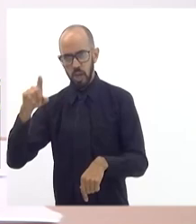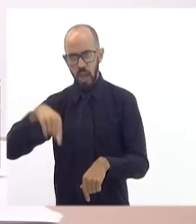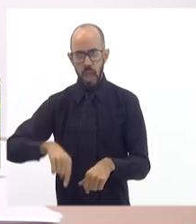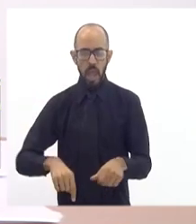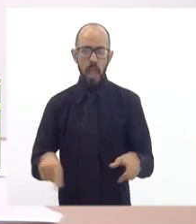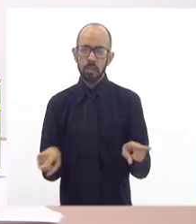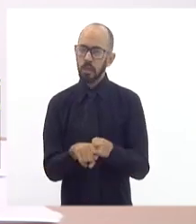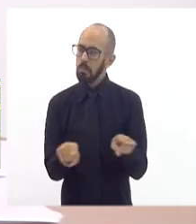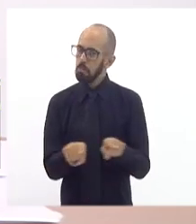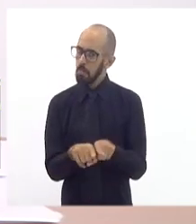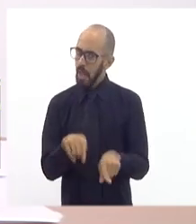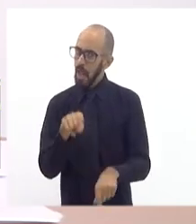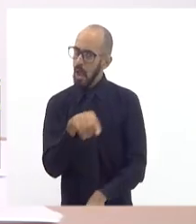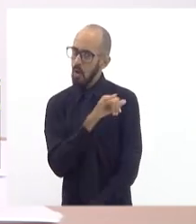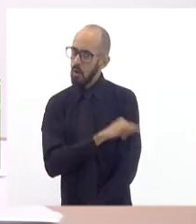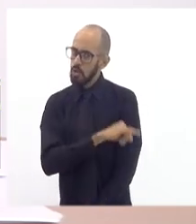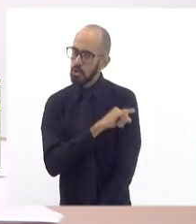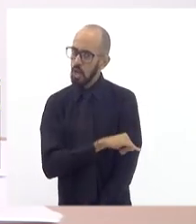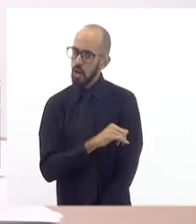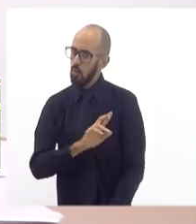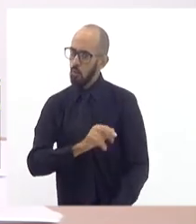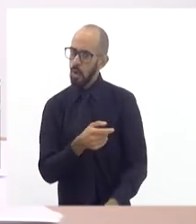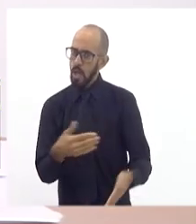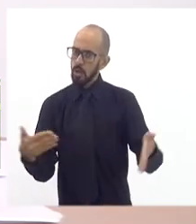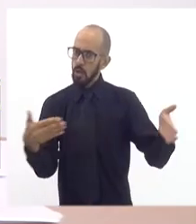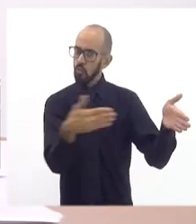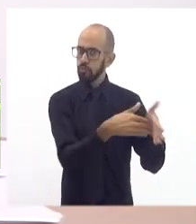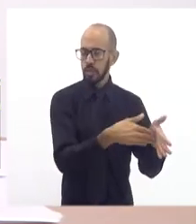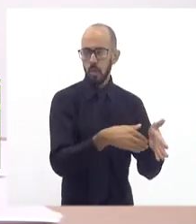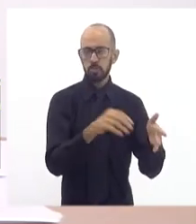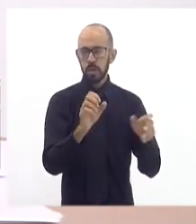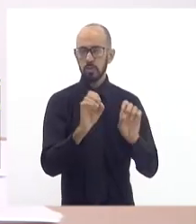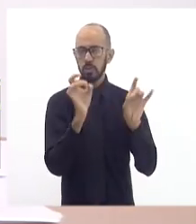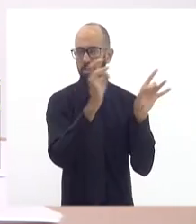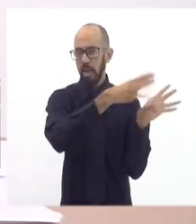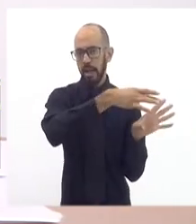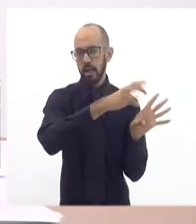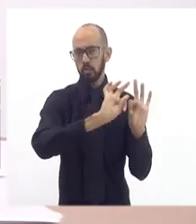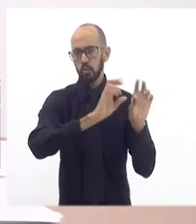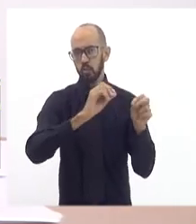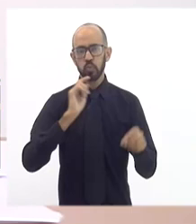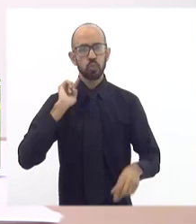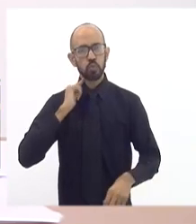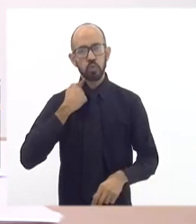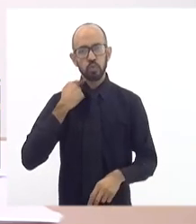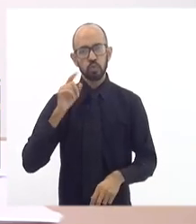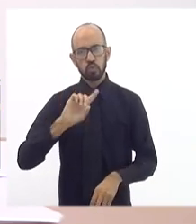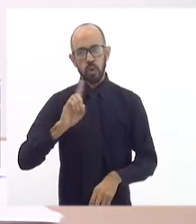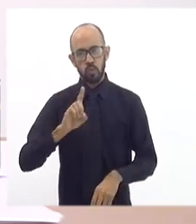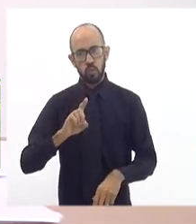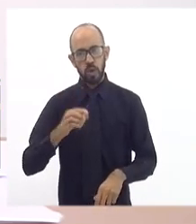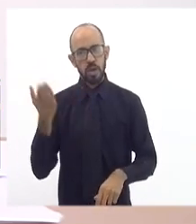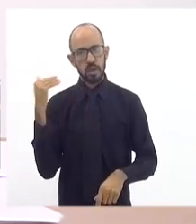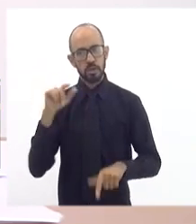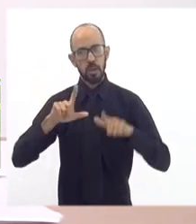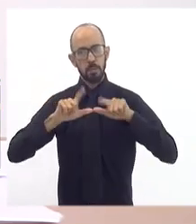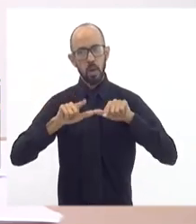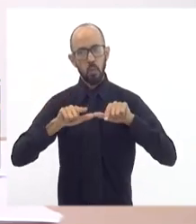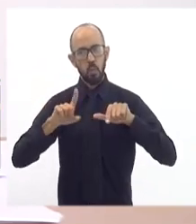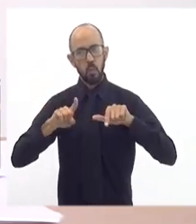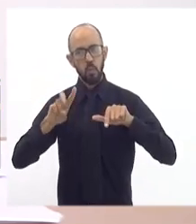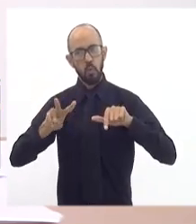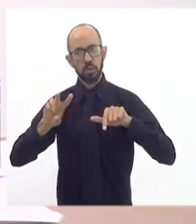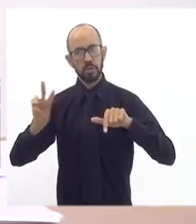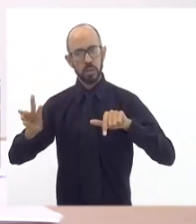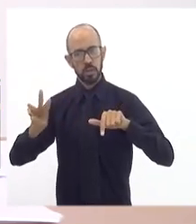ela não é o a ponta final para colocar tudo que não presta não nós temos lá era bom vamo dois e três passou para